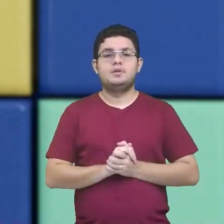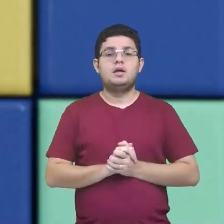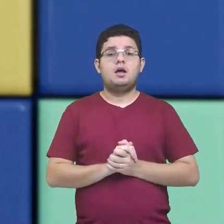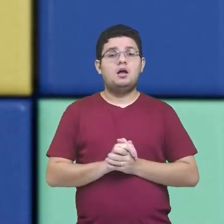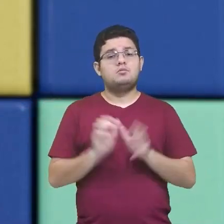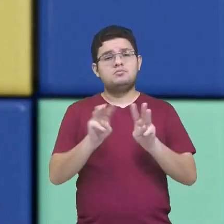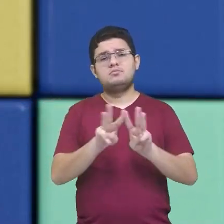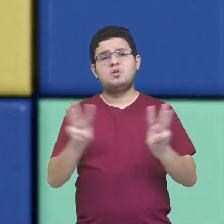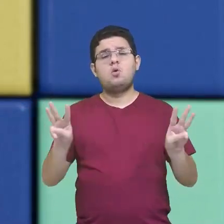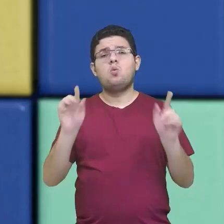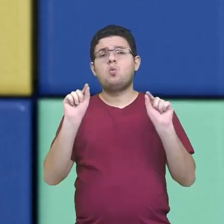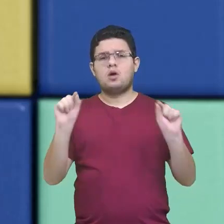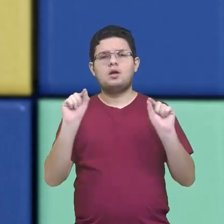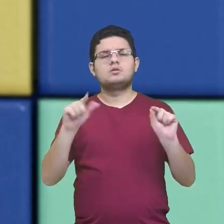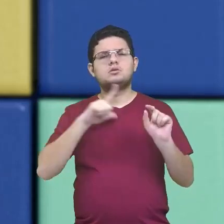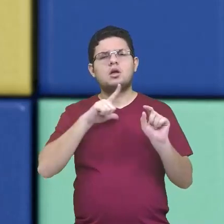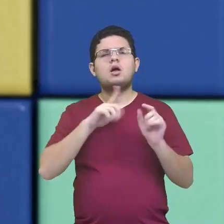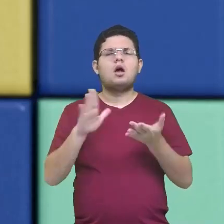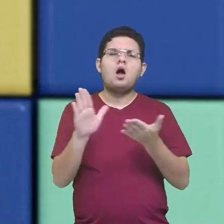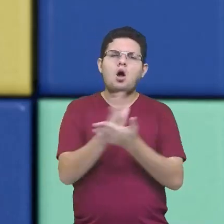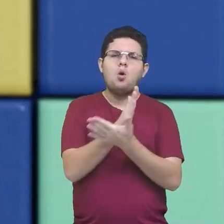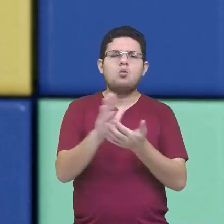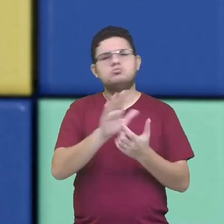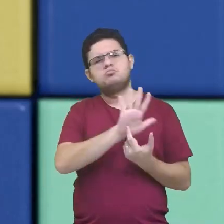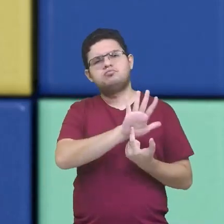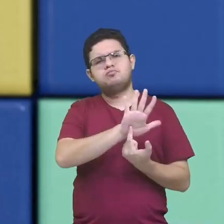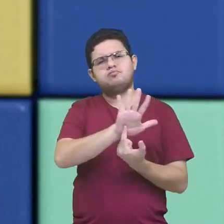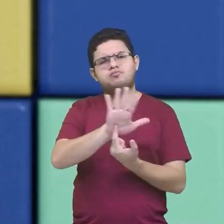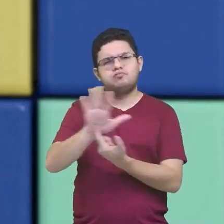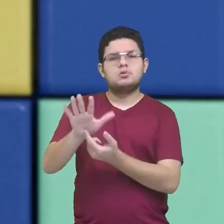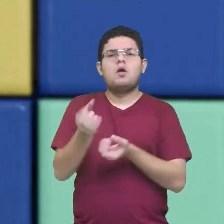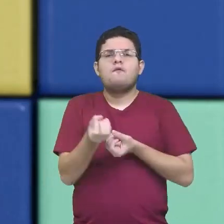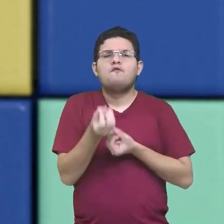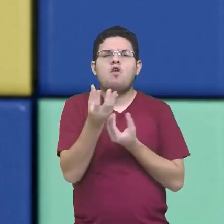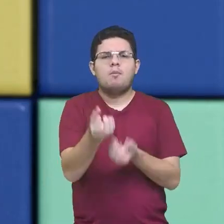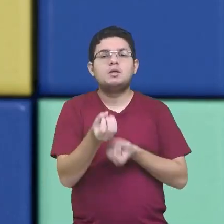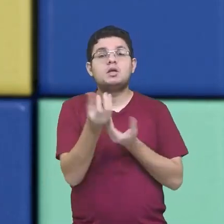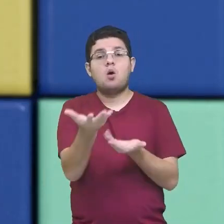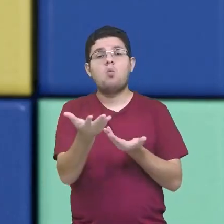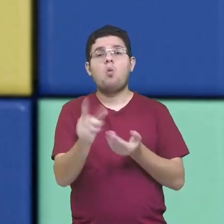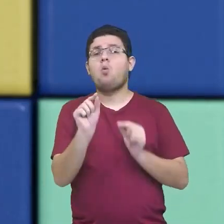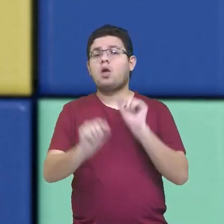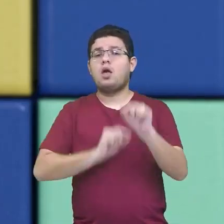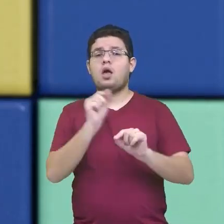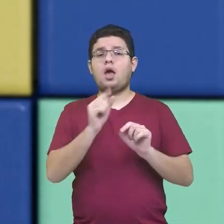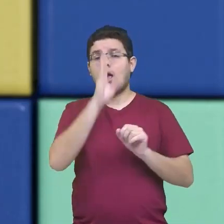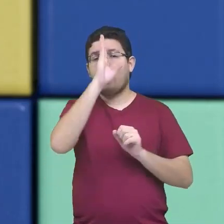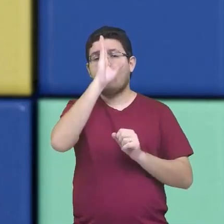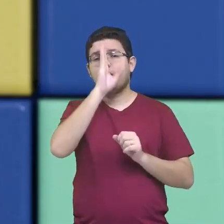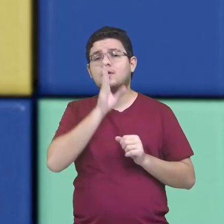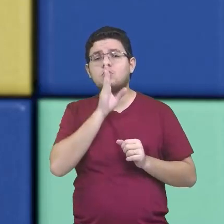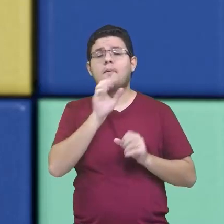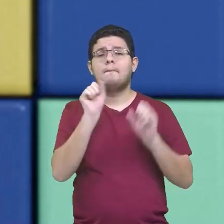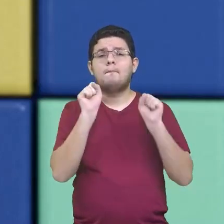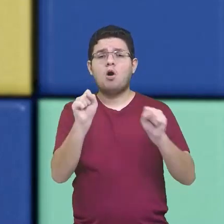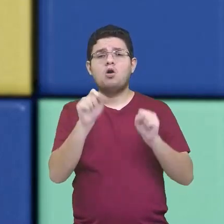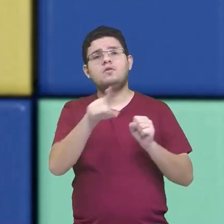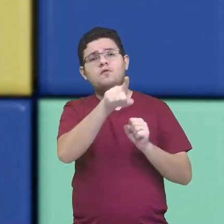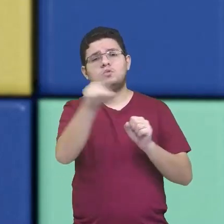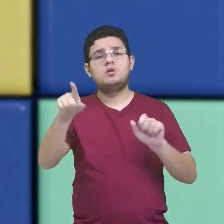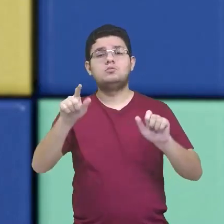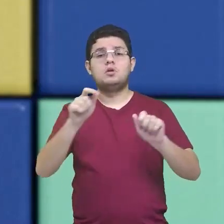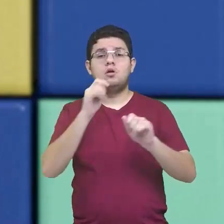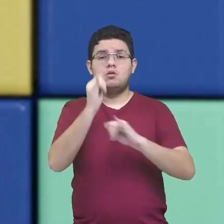alguma exposição, alguma informação gratuita, disponível, que você pode acessar sem sair